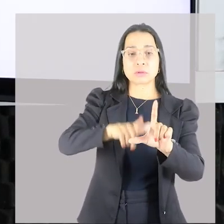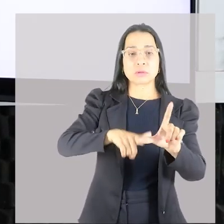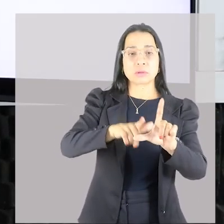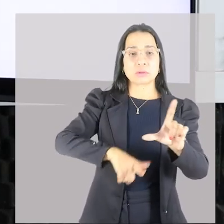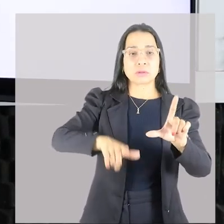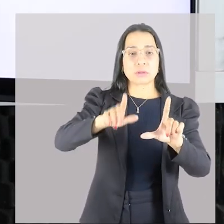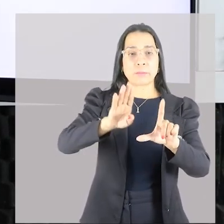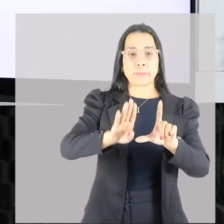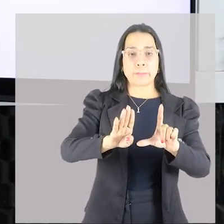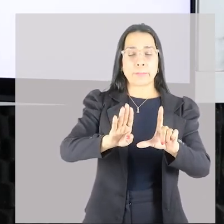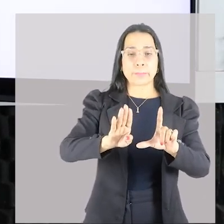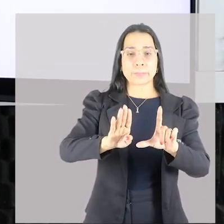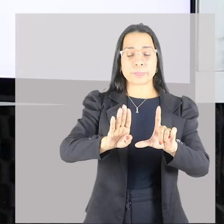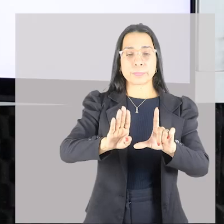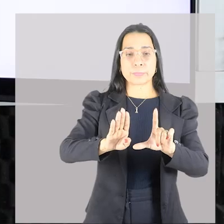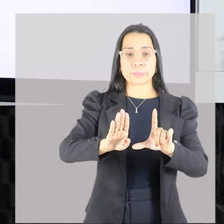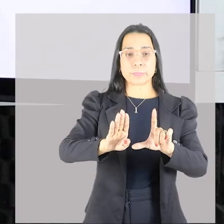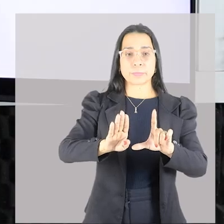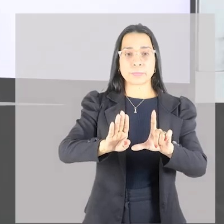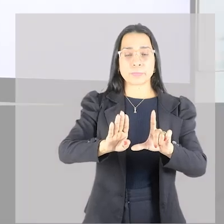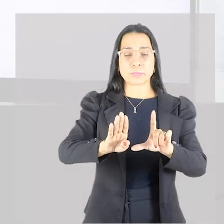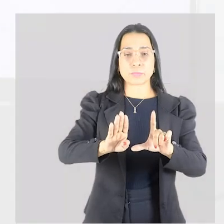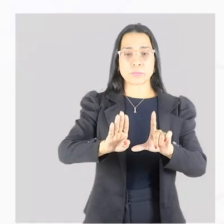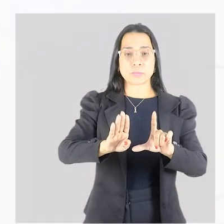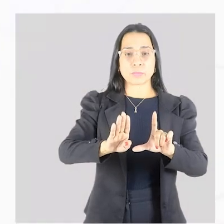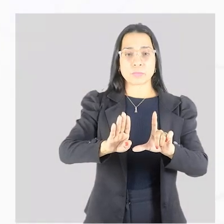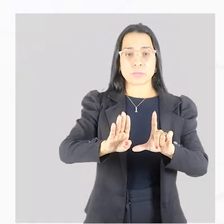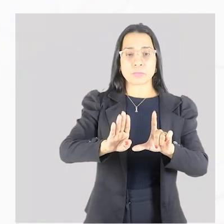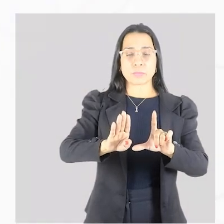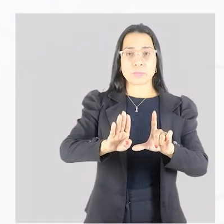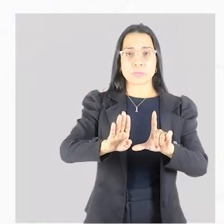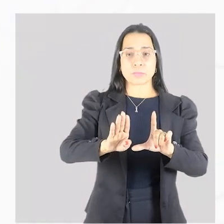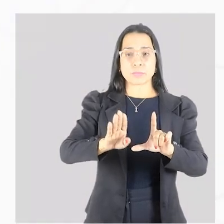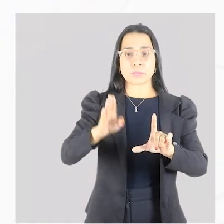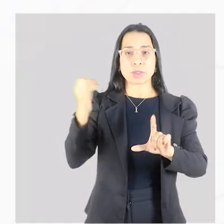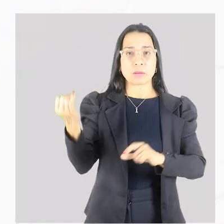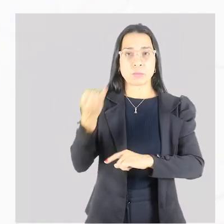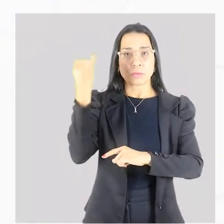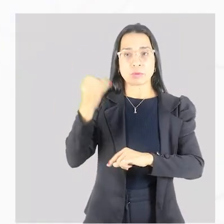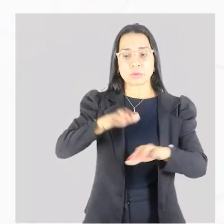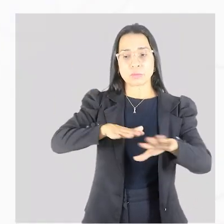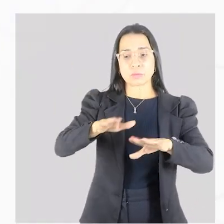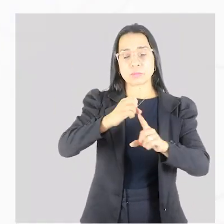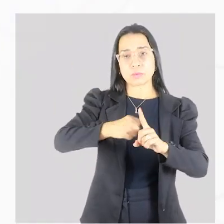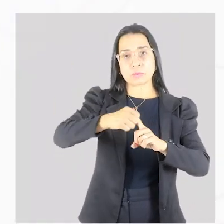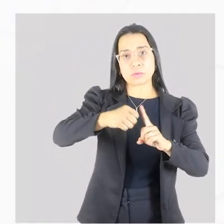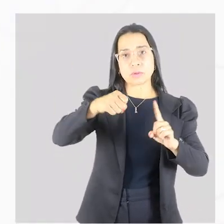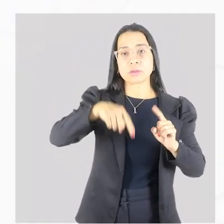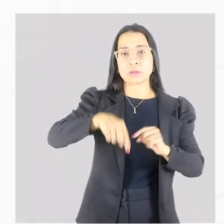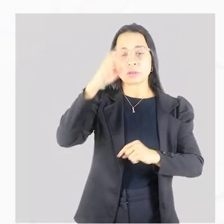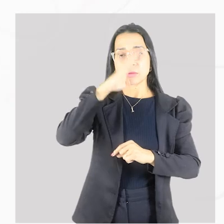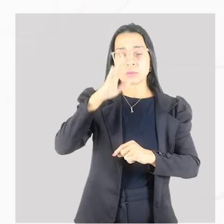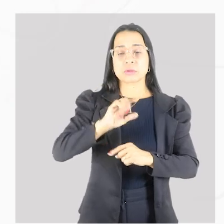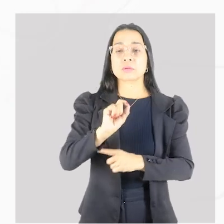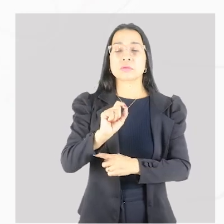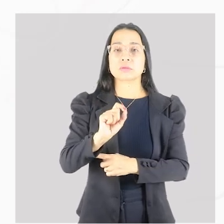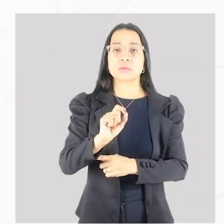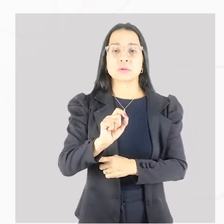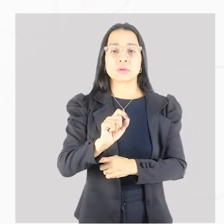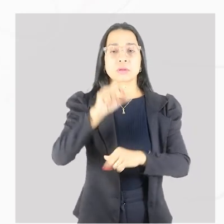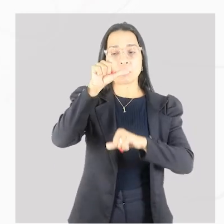B de bola. Vamos ver. Letra B. Então a grande importância dos movimentos sociais no Brasil é